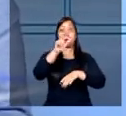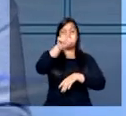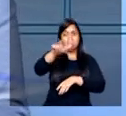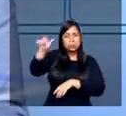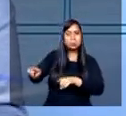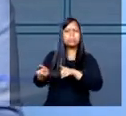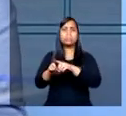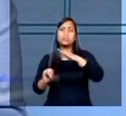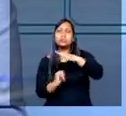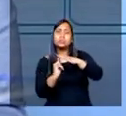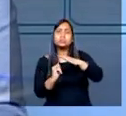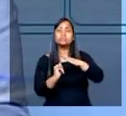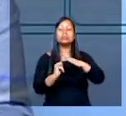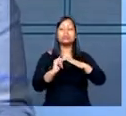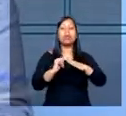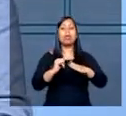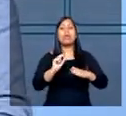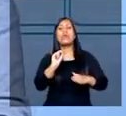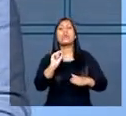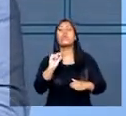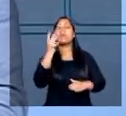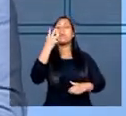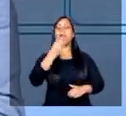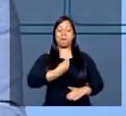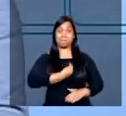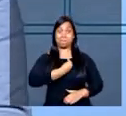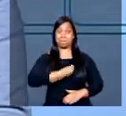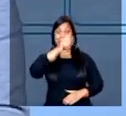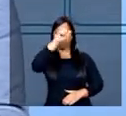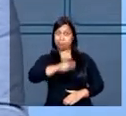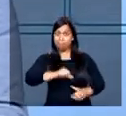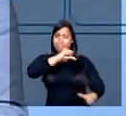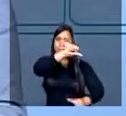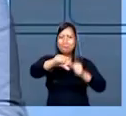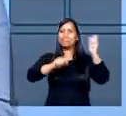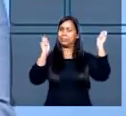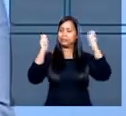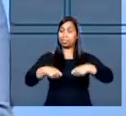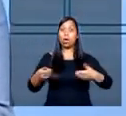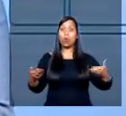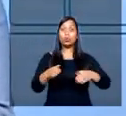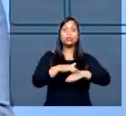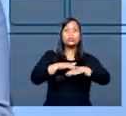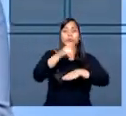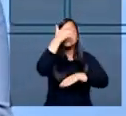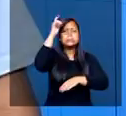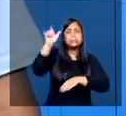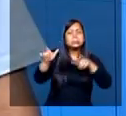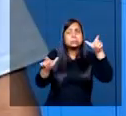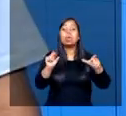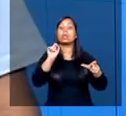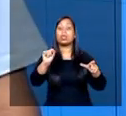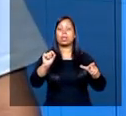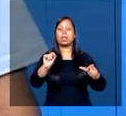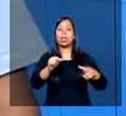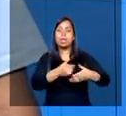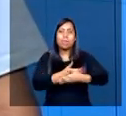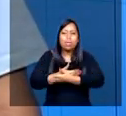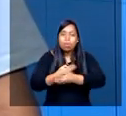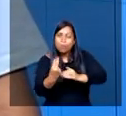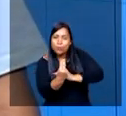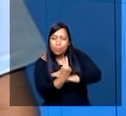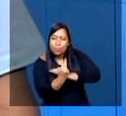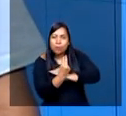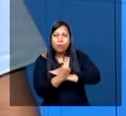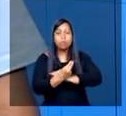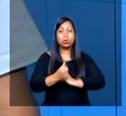que fazem a diferença na vida de São José do Rio Preto. Hoje eu converso com o pessoal do projeto Ninho Bebê. Eu estou com a Cláudia Janete Boutros Carvalho,